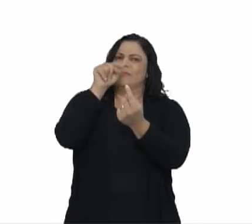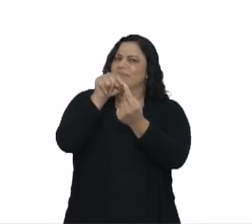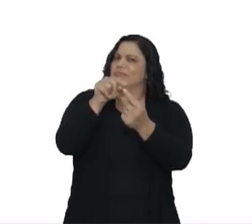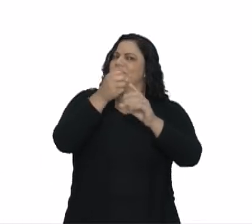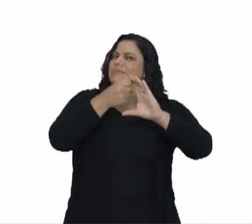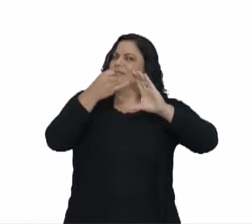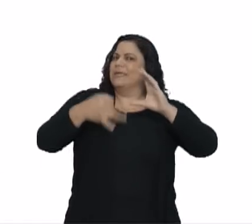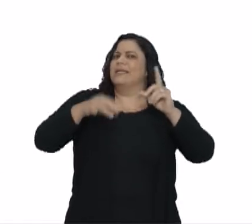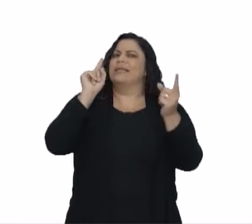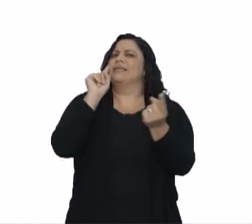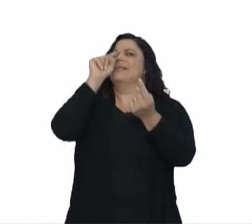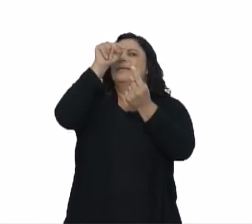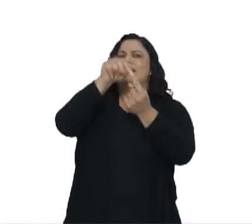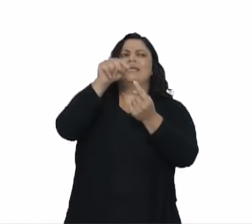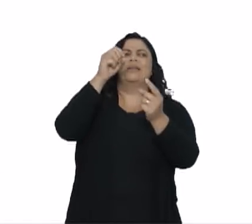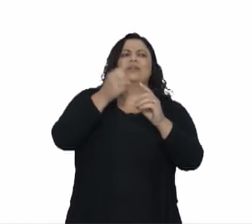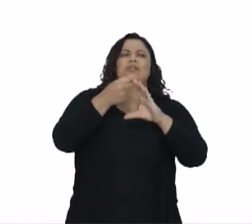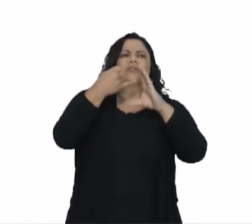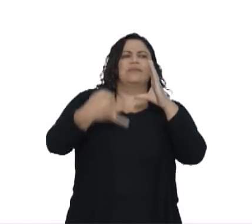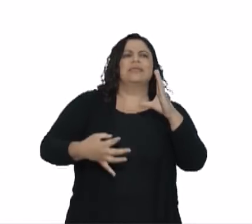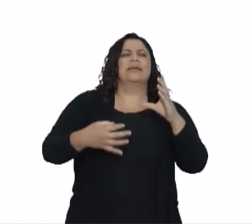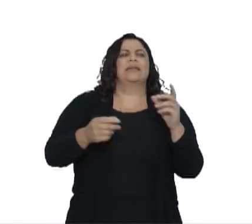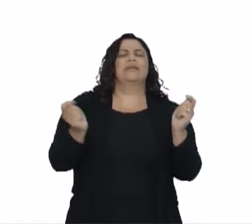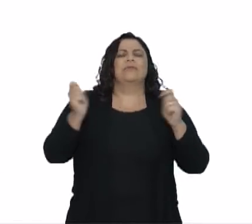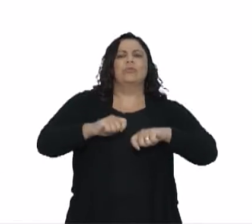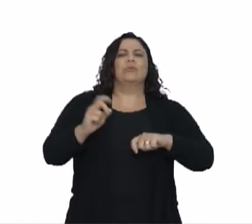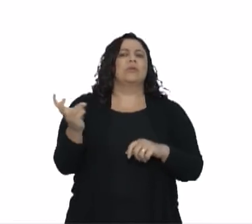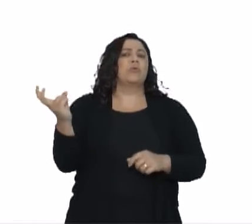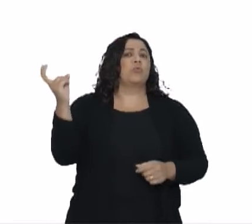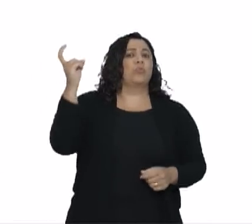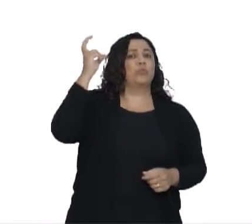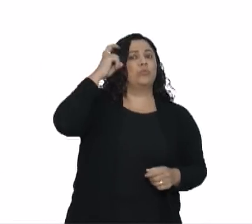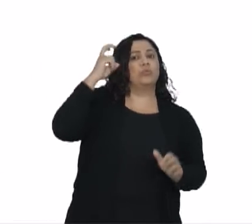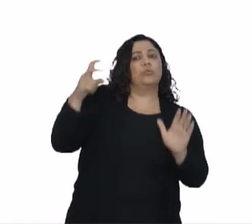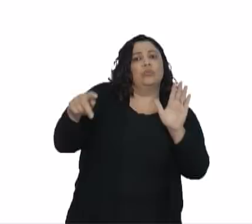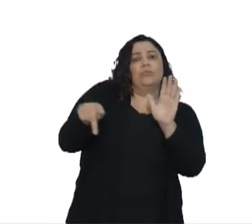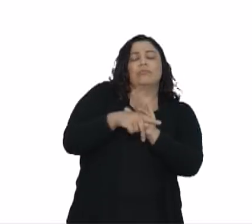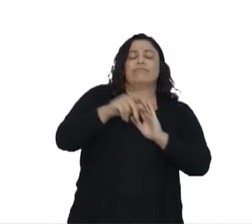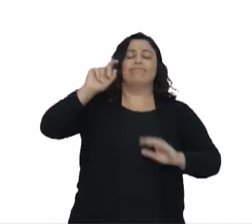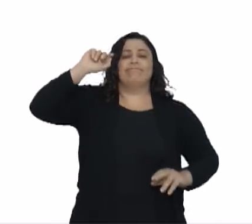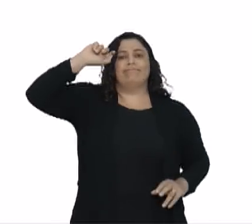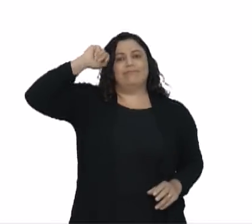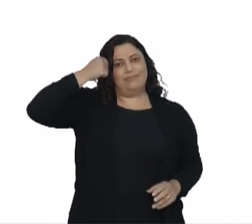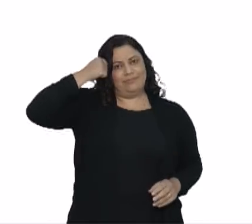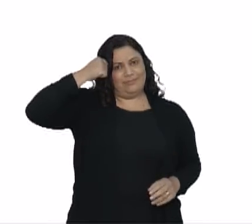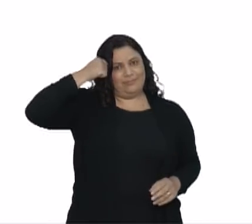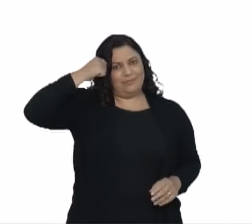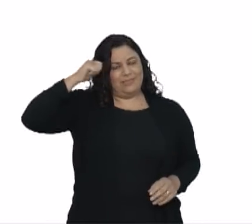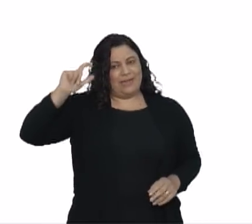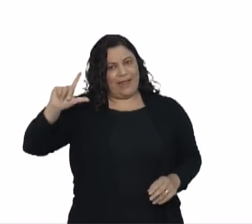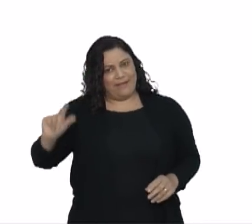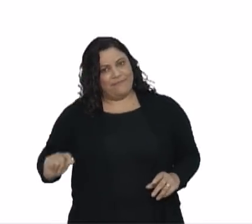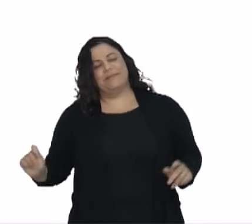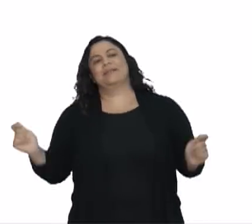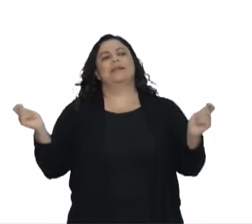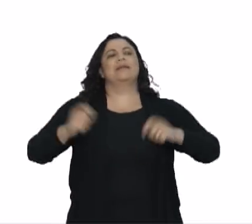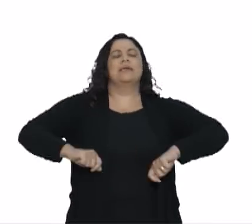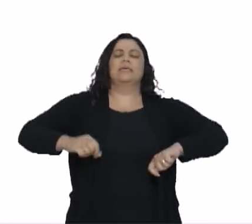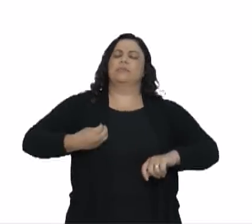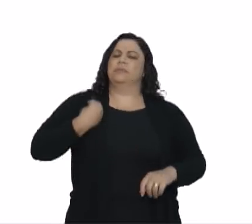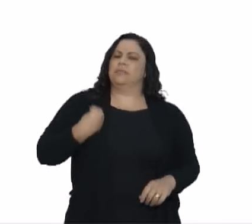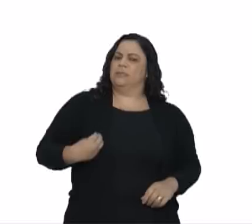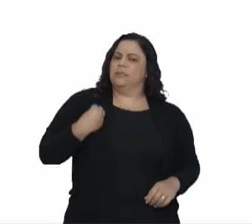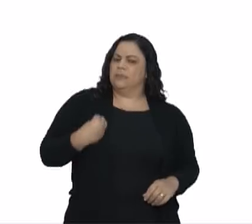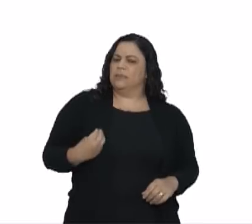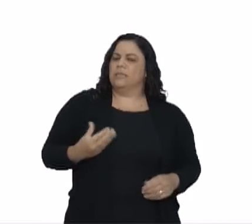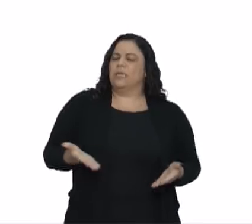no que nós trabalharmos, as características da cultura africana, né? Presentes na atualidade da